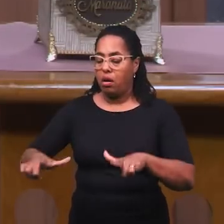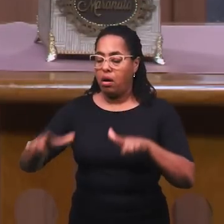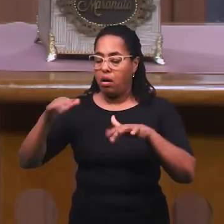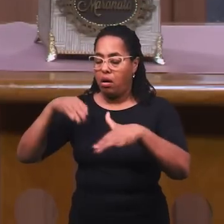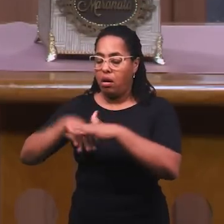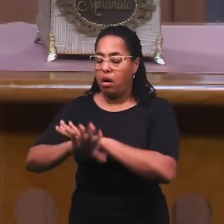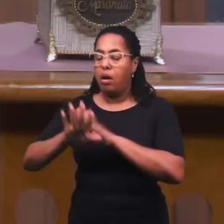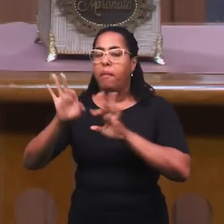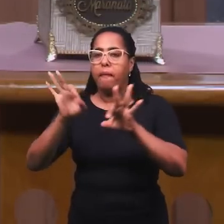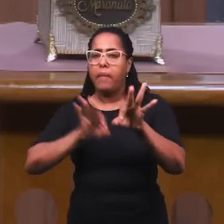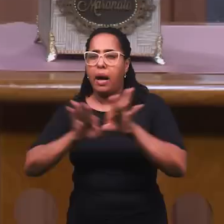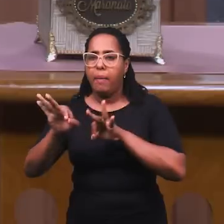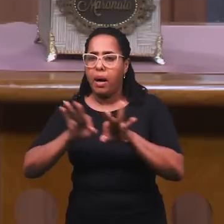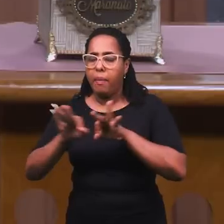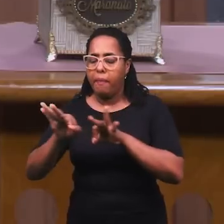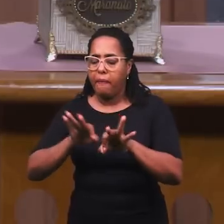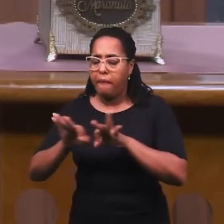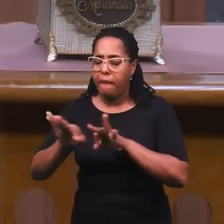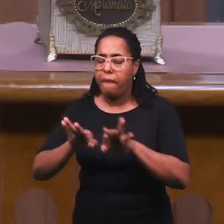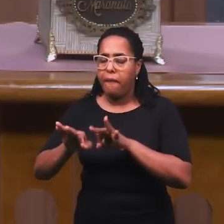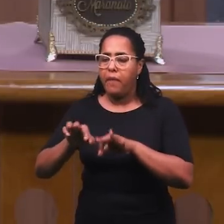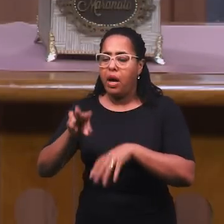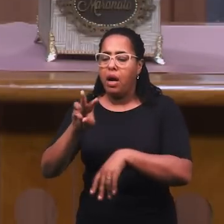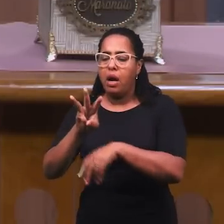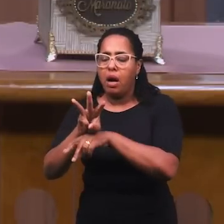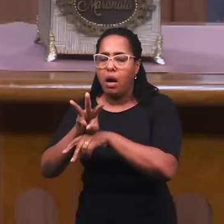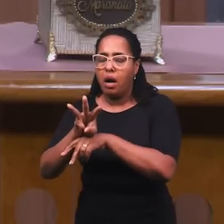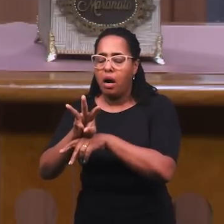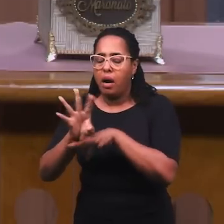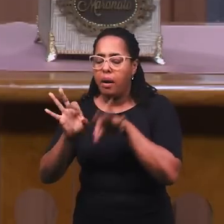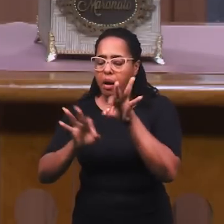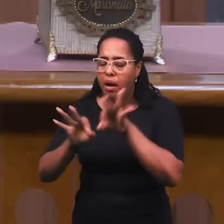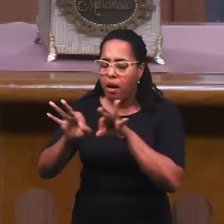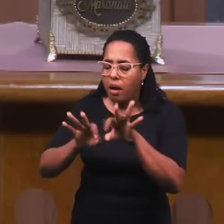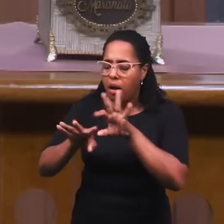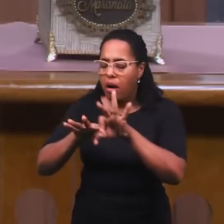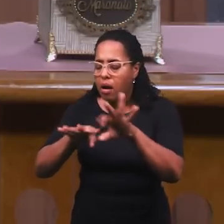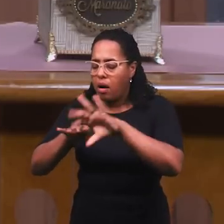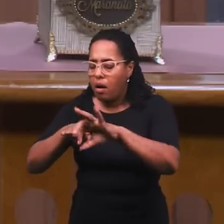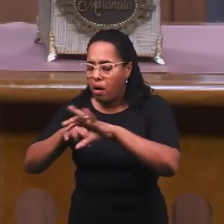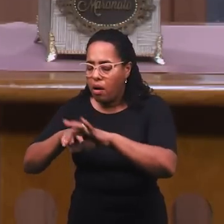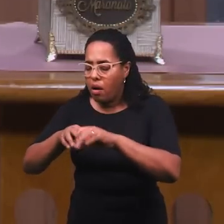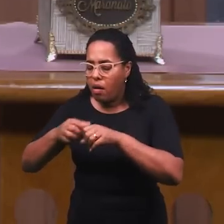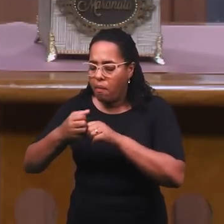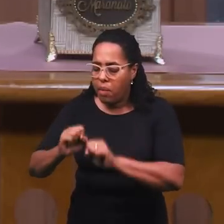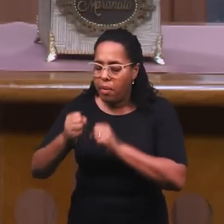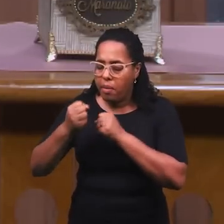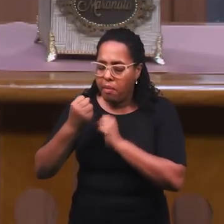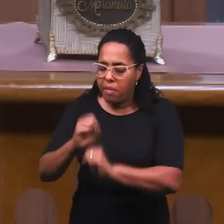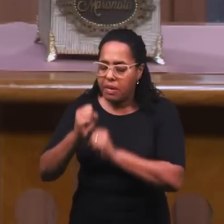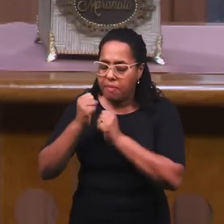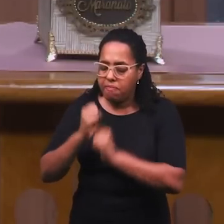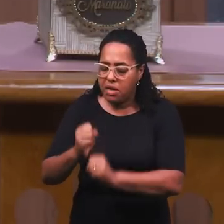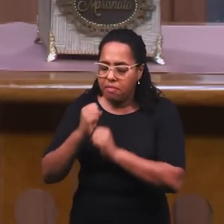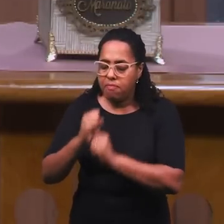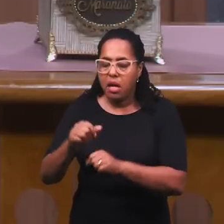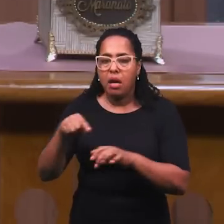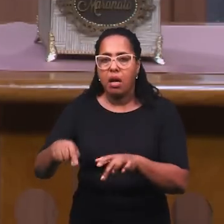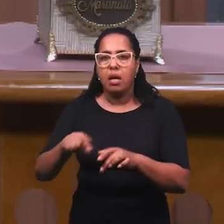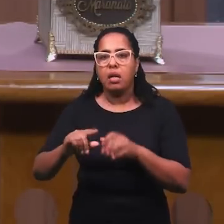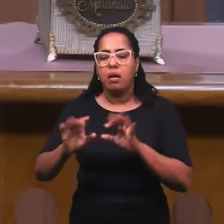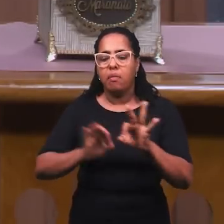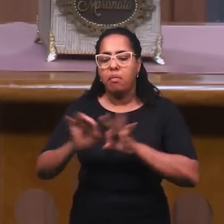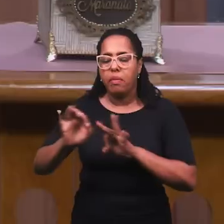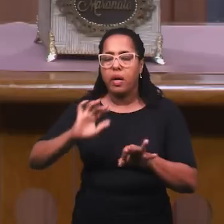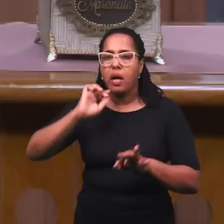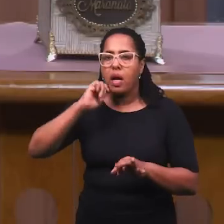preparava alimentos para a sua família. Ele estava ali trilhando o trigo, preparando o alimento para ter o pão, e